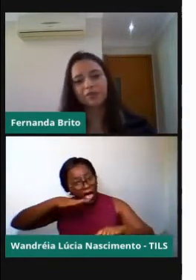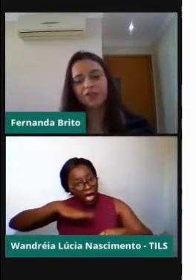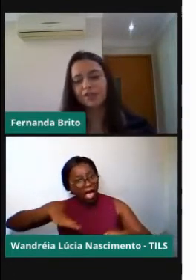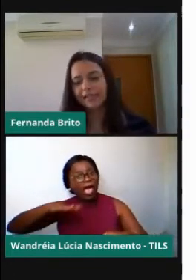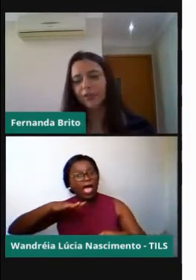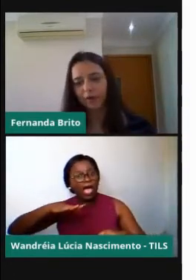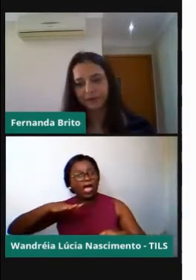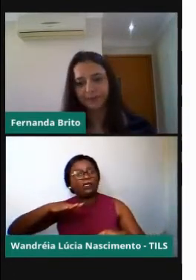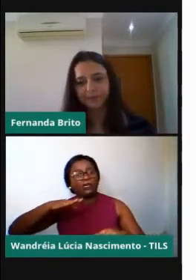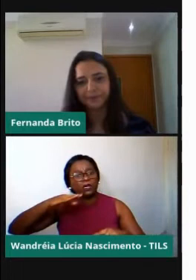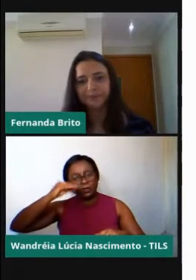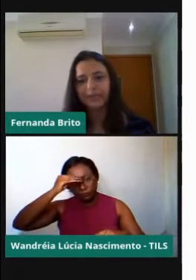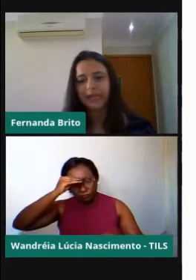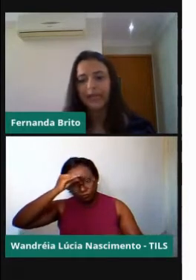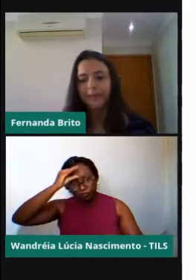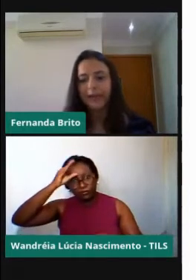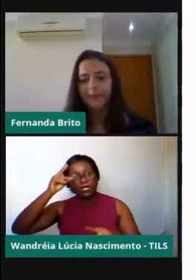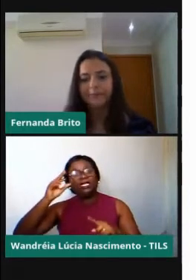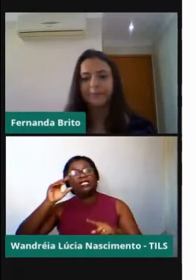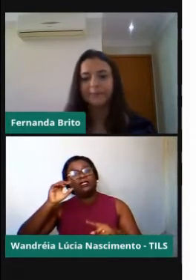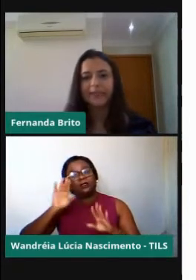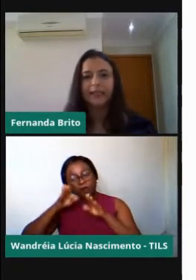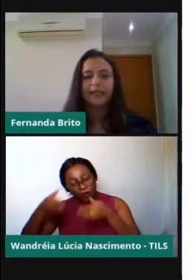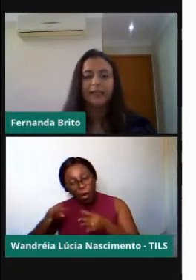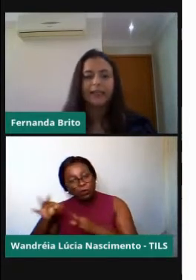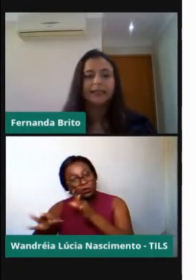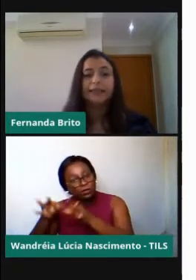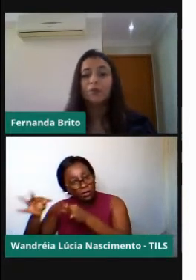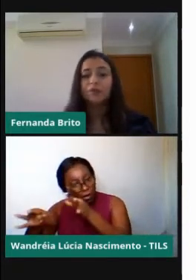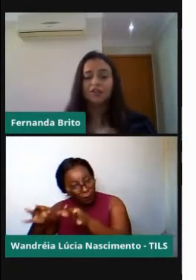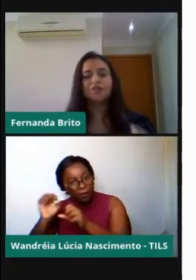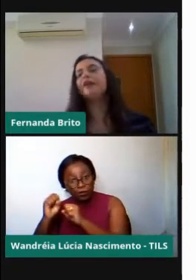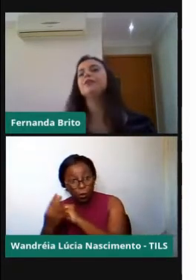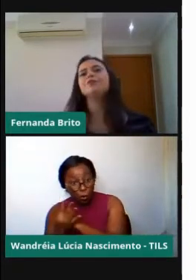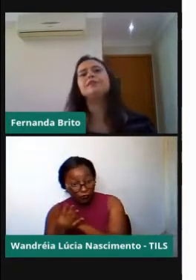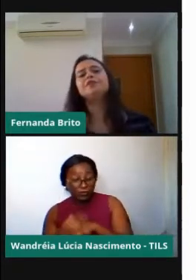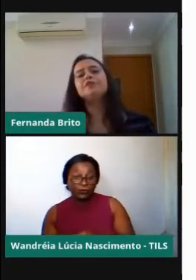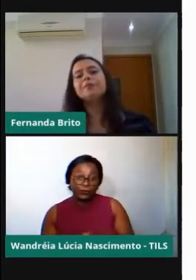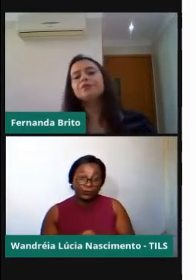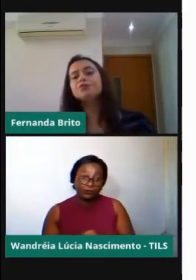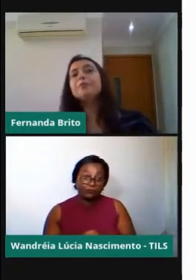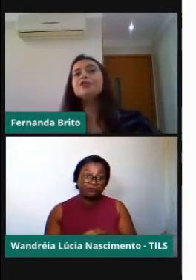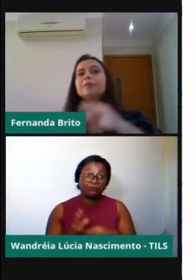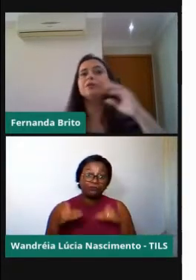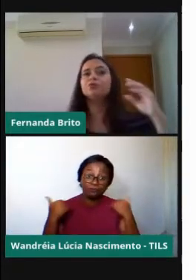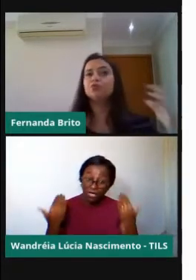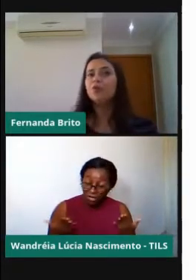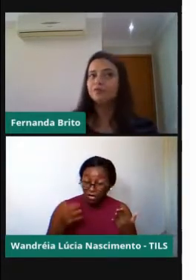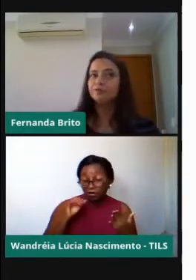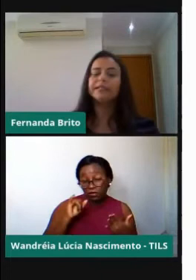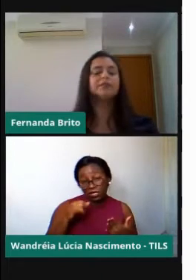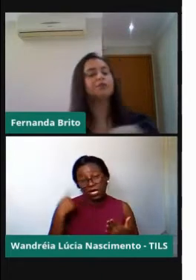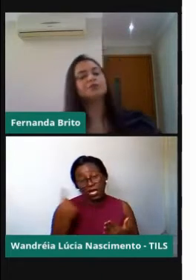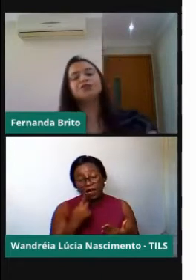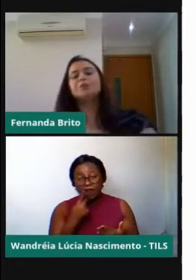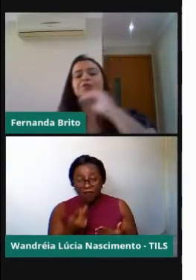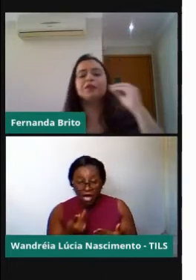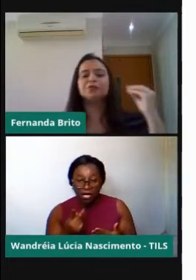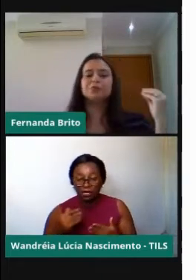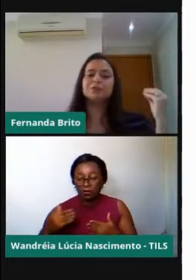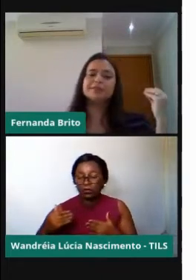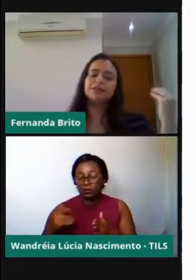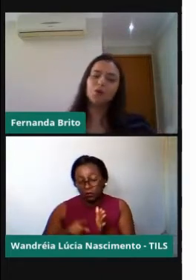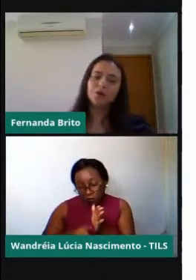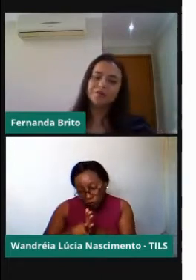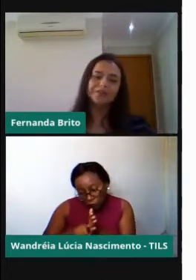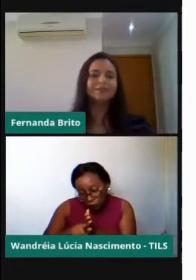tratamento da Covid-19. Bem, então, quando a gente fala do desenvolvimento de um medicamento novo, né, então, estamos